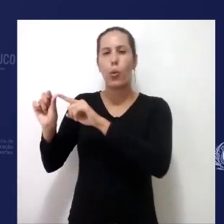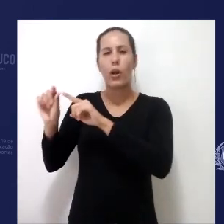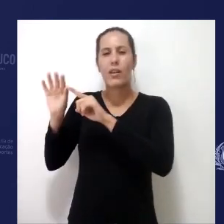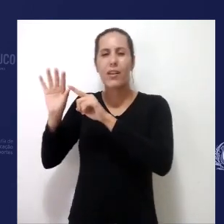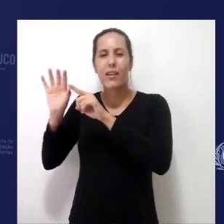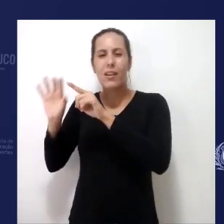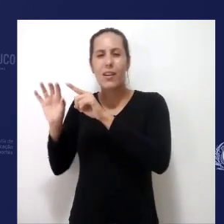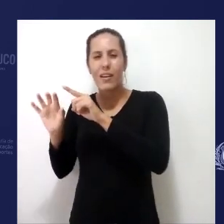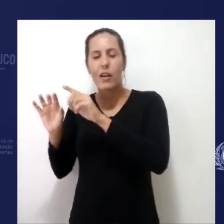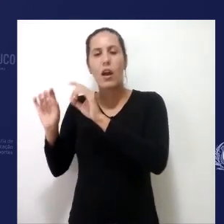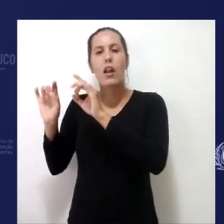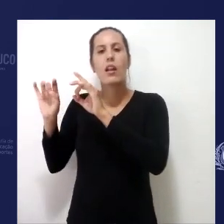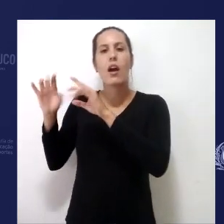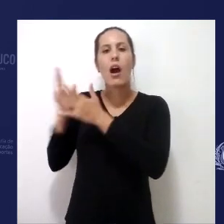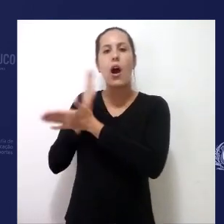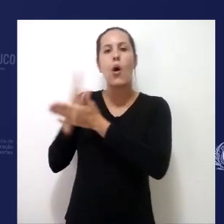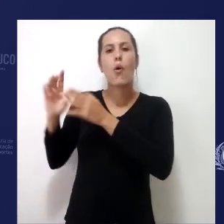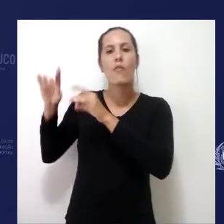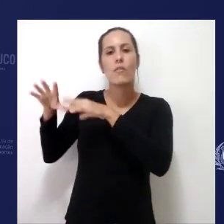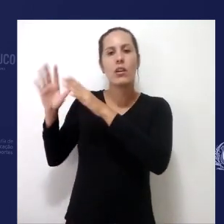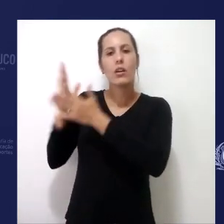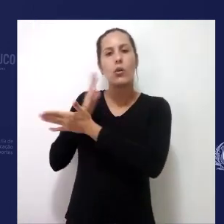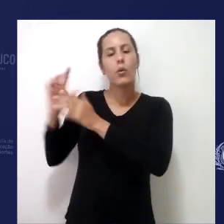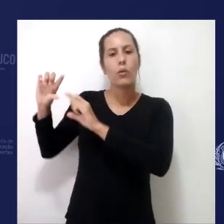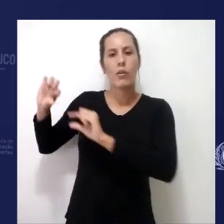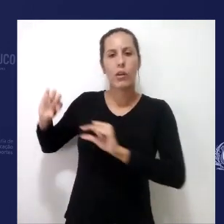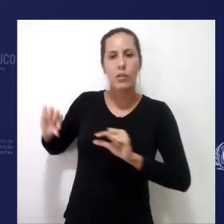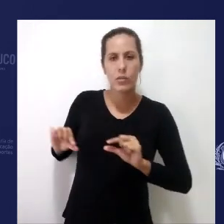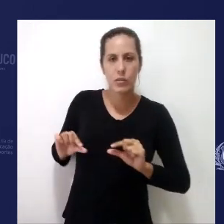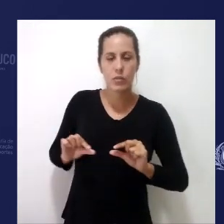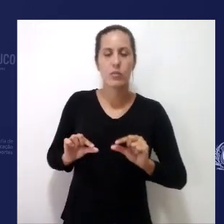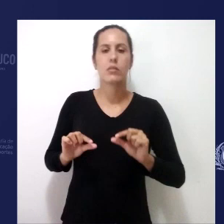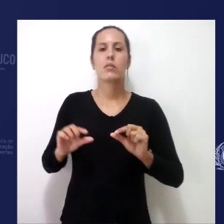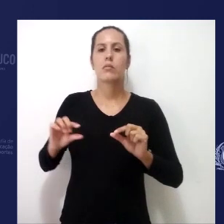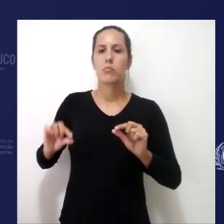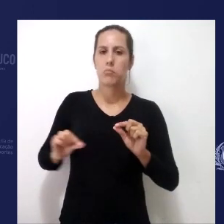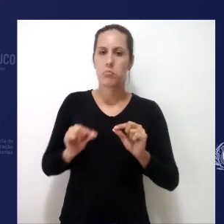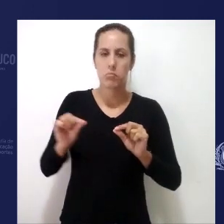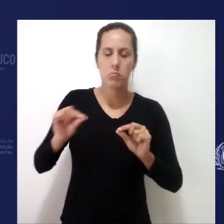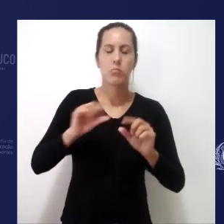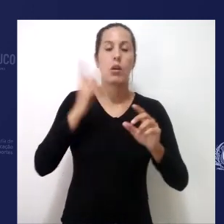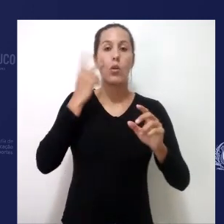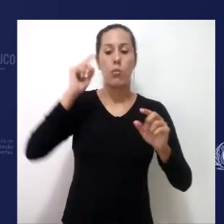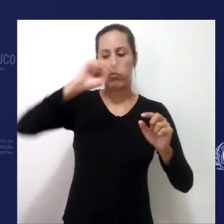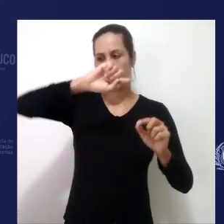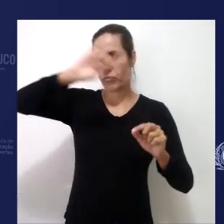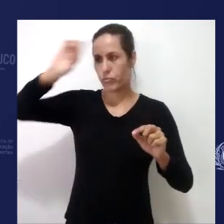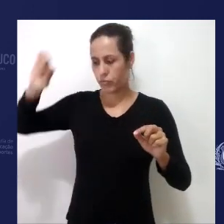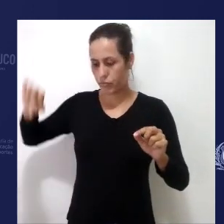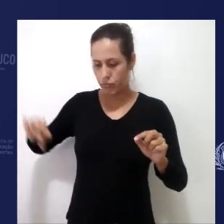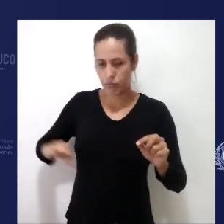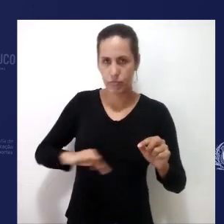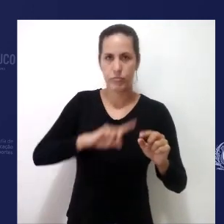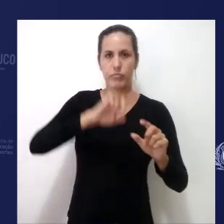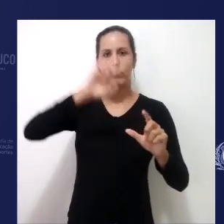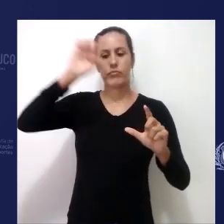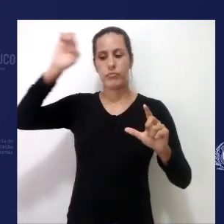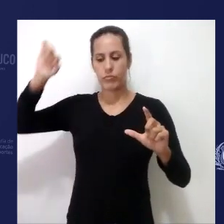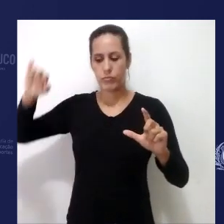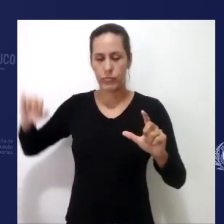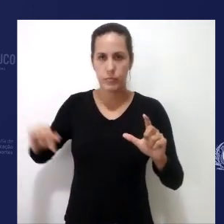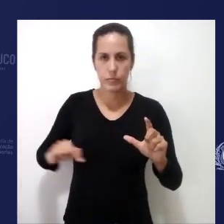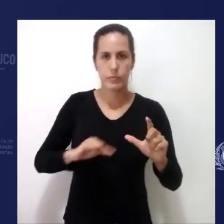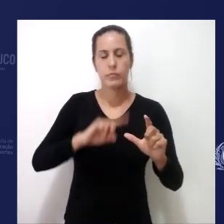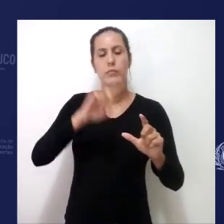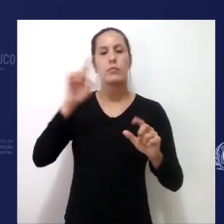a caldeira para receber de novo o calor, se transformar em vapor, para fazer com que essa